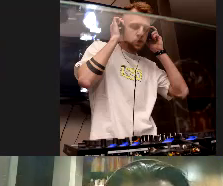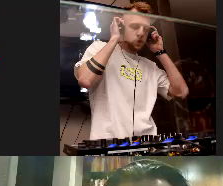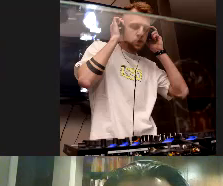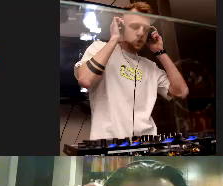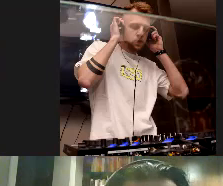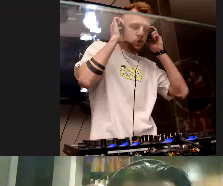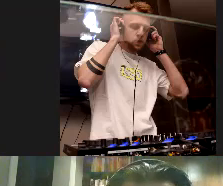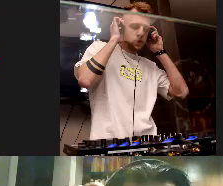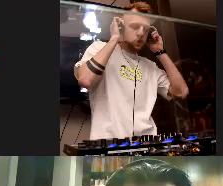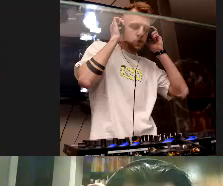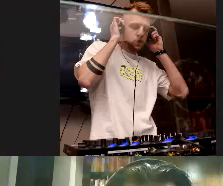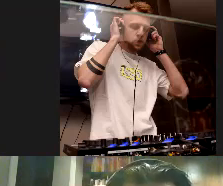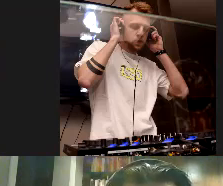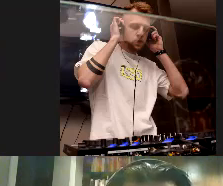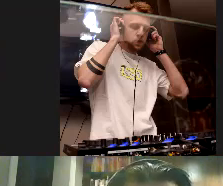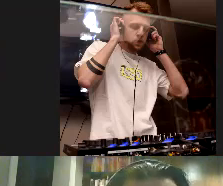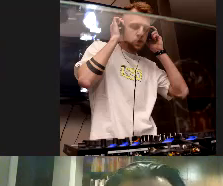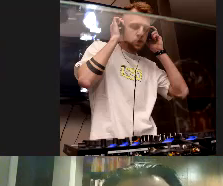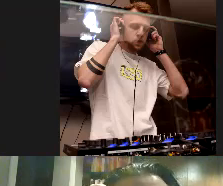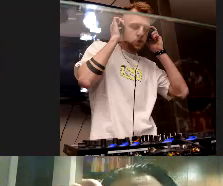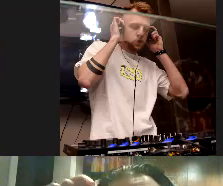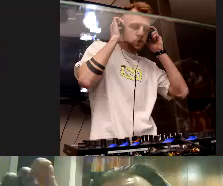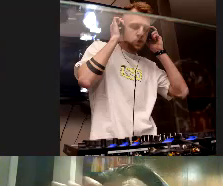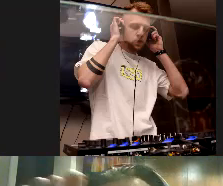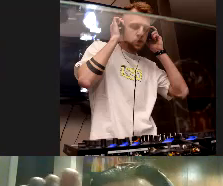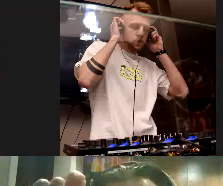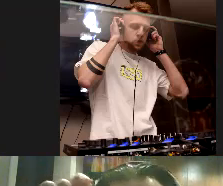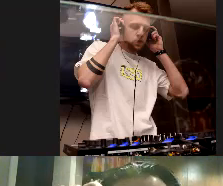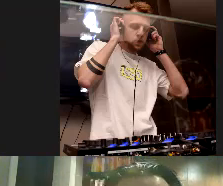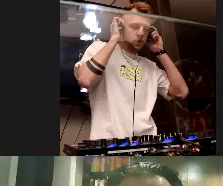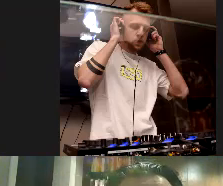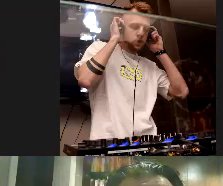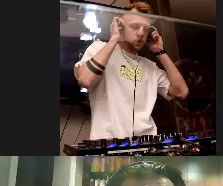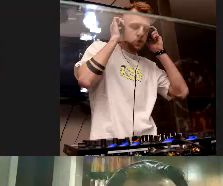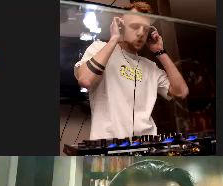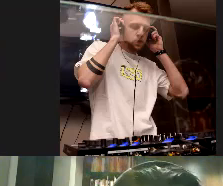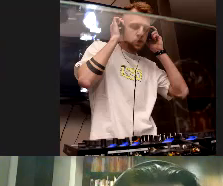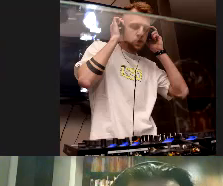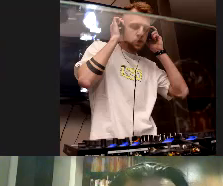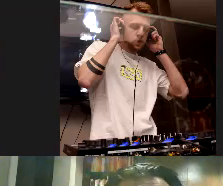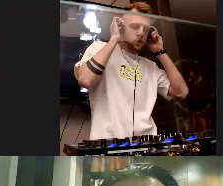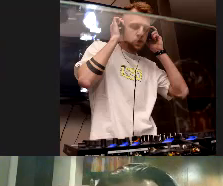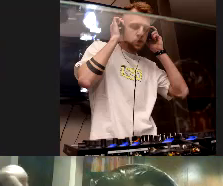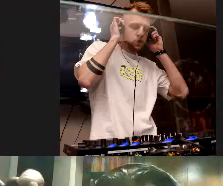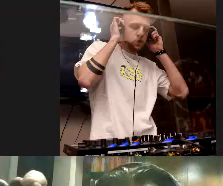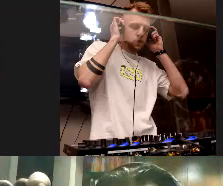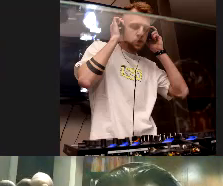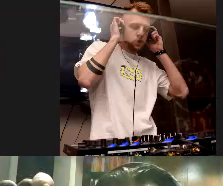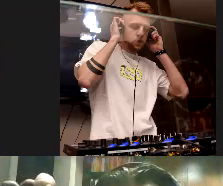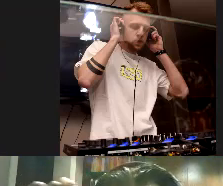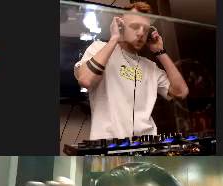Isso é mega profundo. É um dos lemas do conservadorismo. O que é? Tu conserva